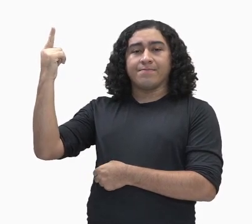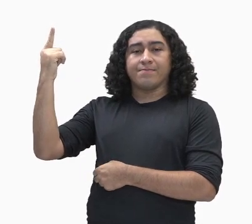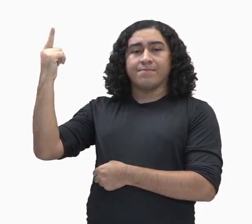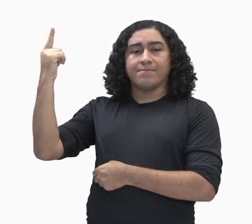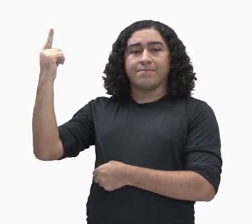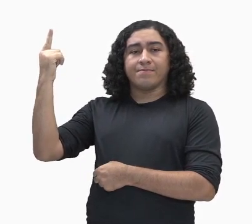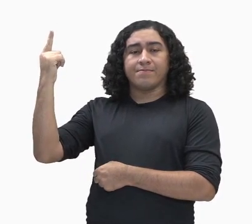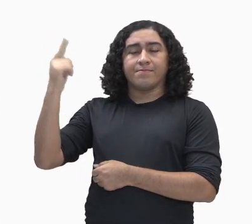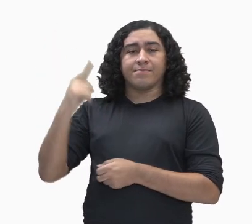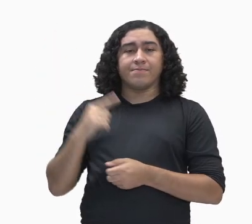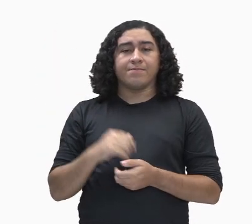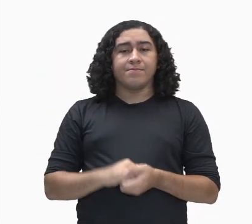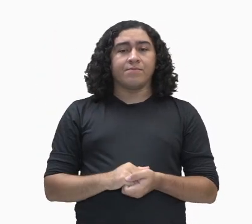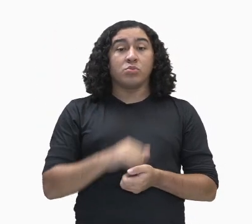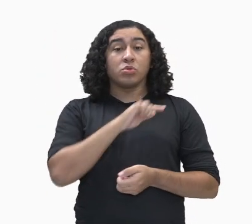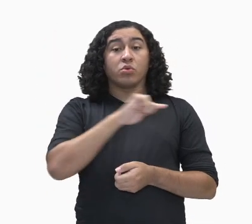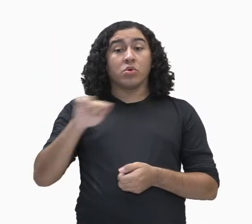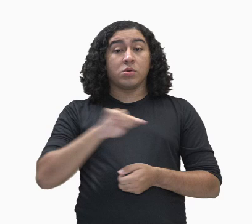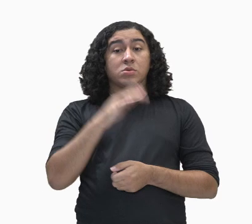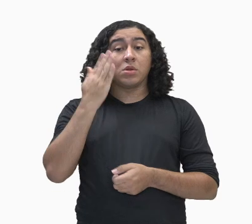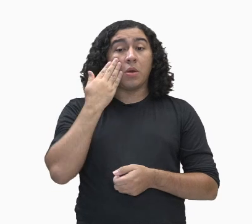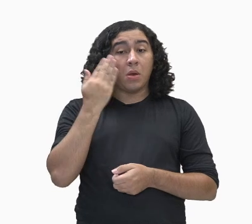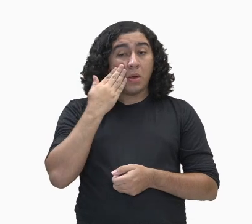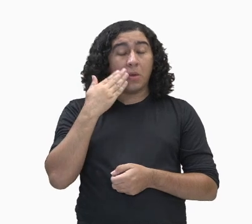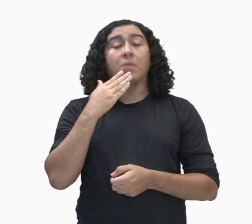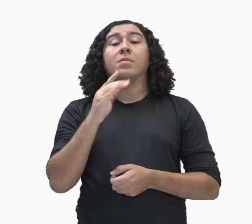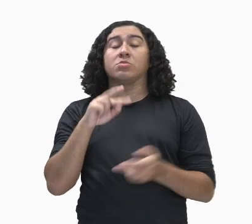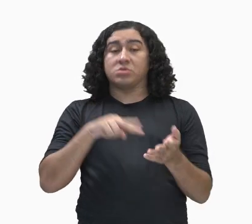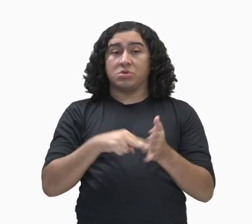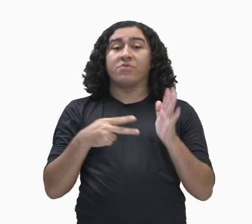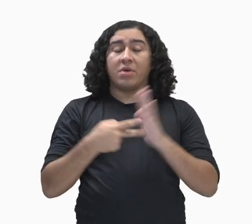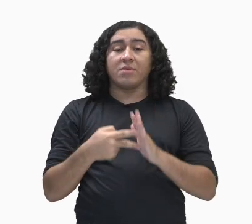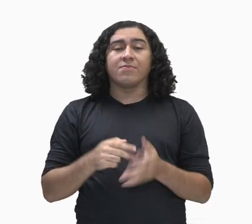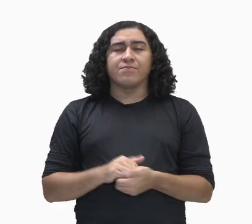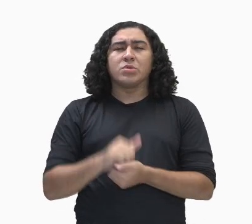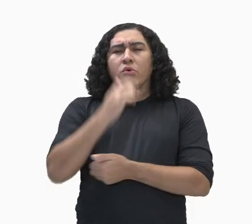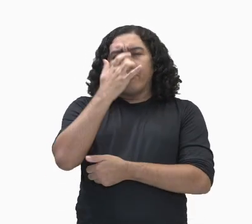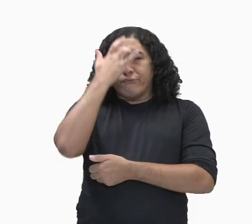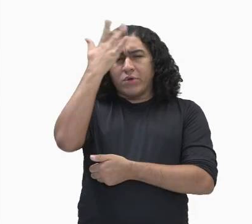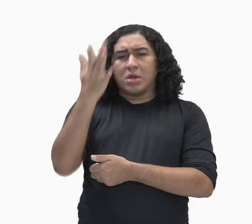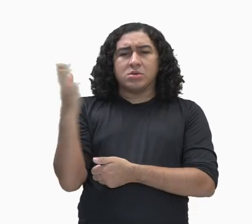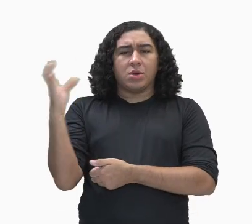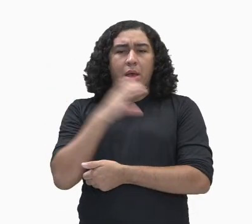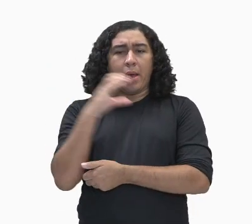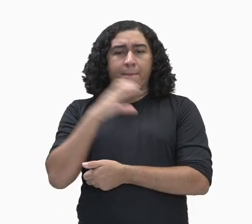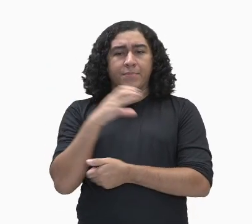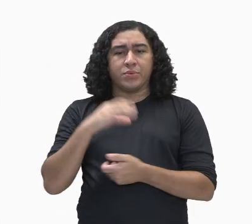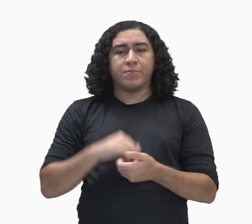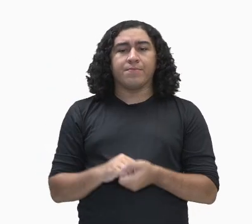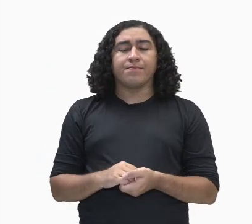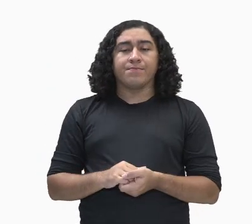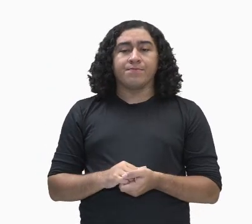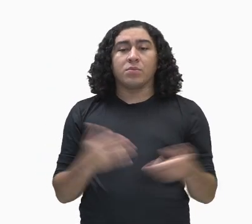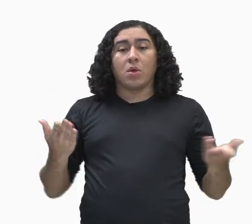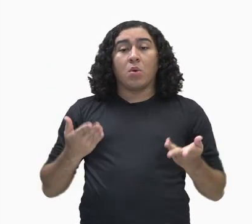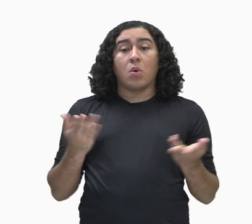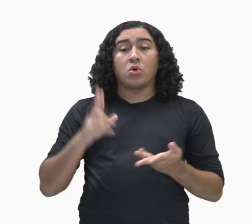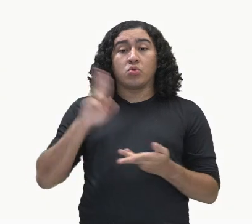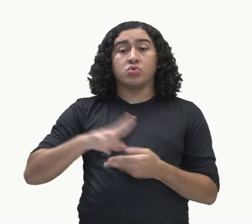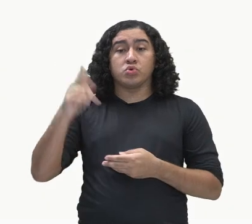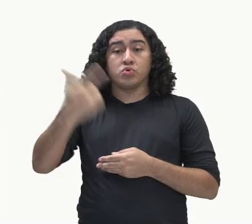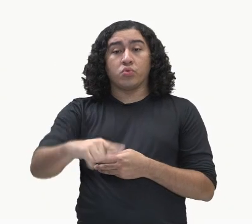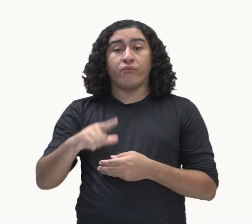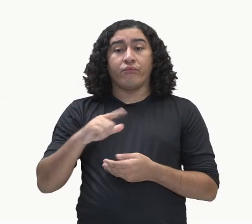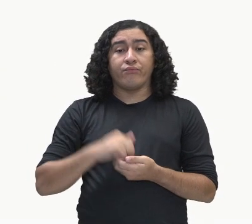multiculturalism, que vocês já sabem o que é. Então, já fica mais fácil, não é? Vamos utilizar nossa estratégia